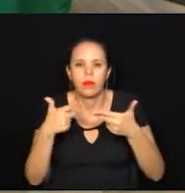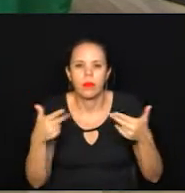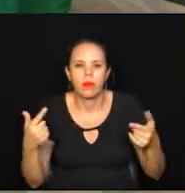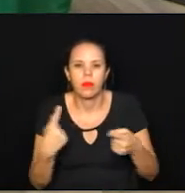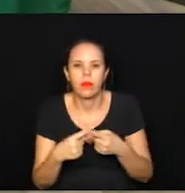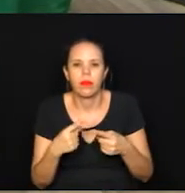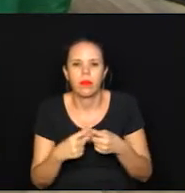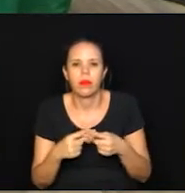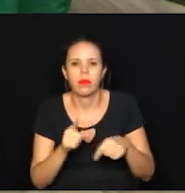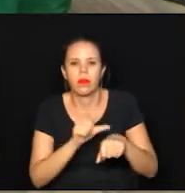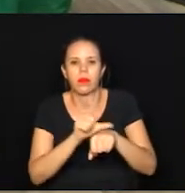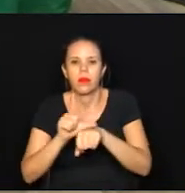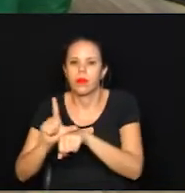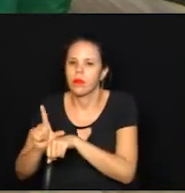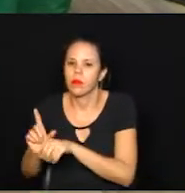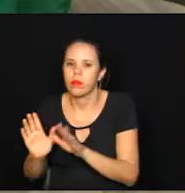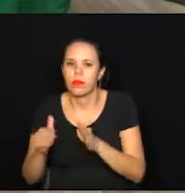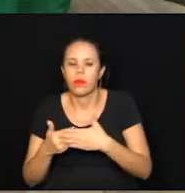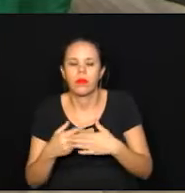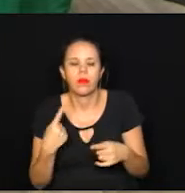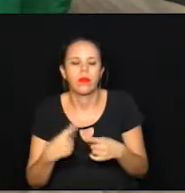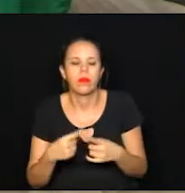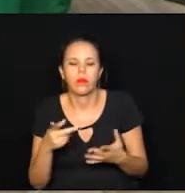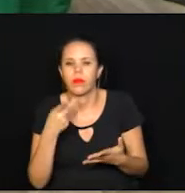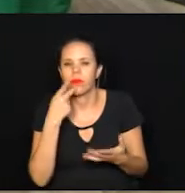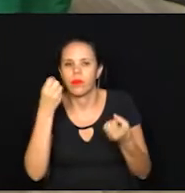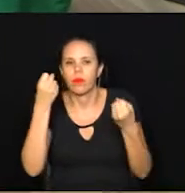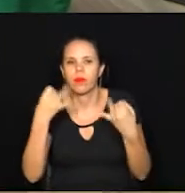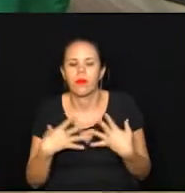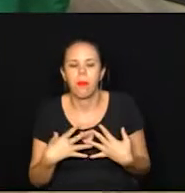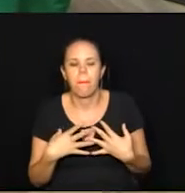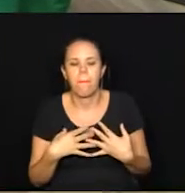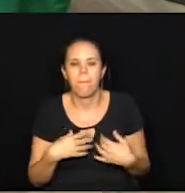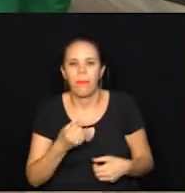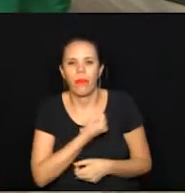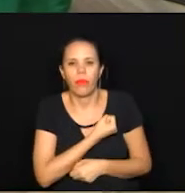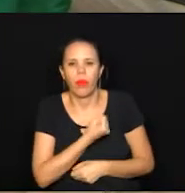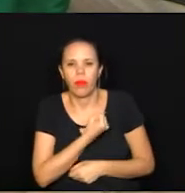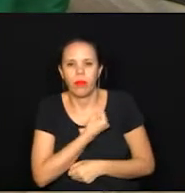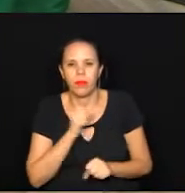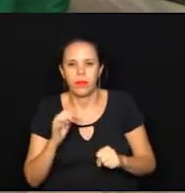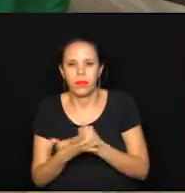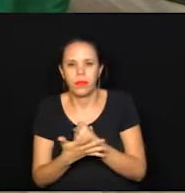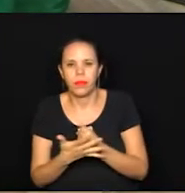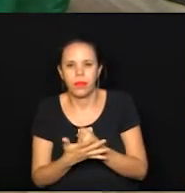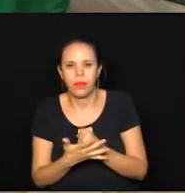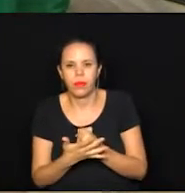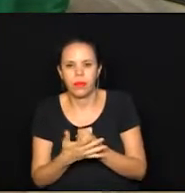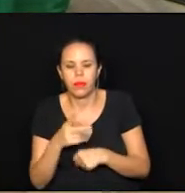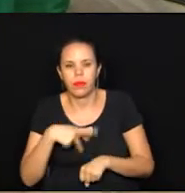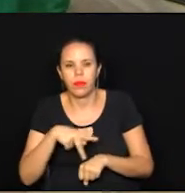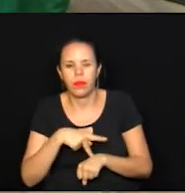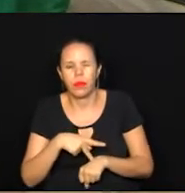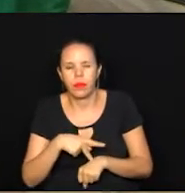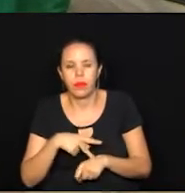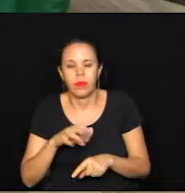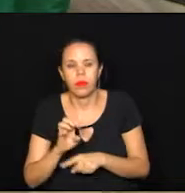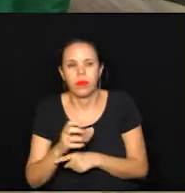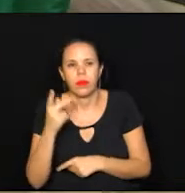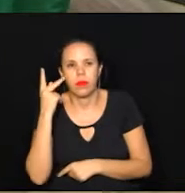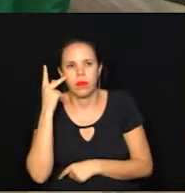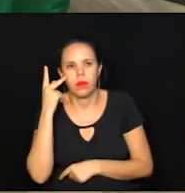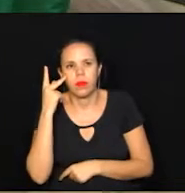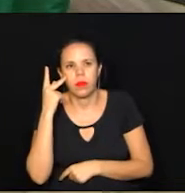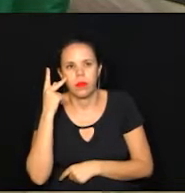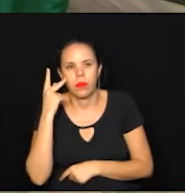os estabelecimentos não estão abertos, porque agora você vai trazer os números da Covid-19 no nosso país, no estado de São Paulo